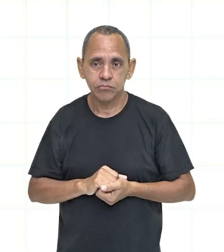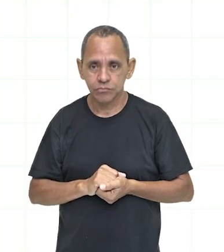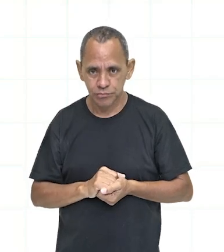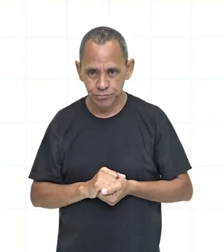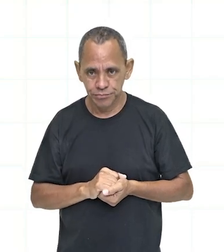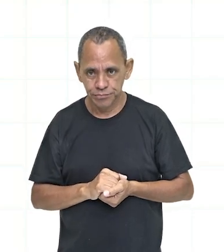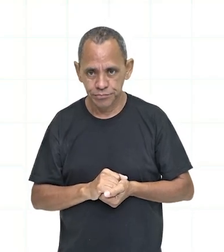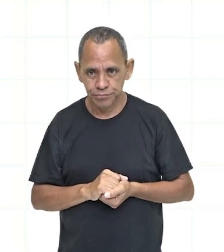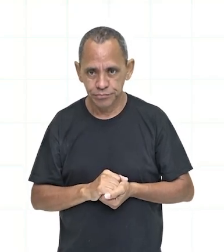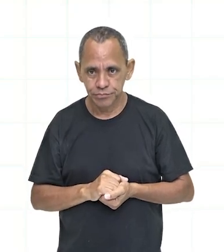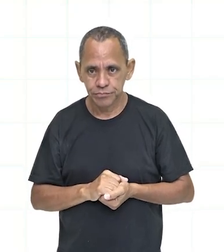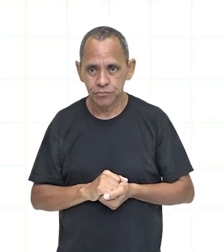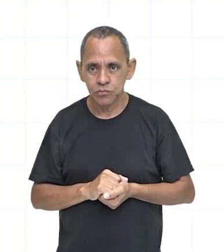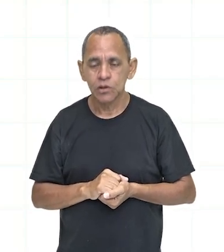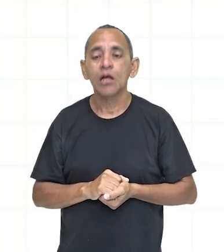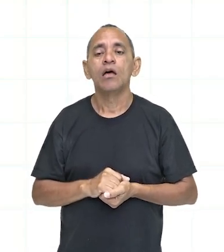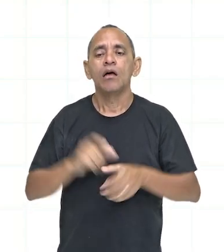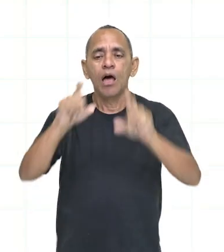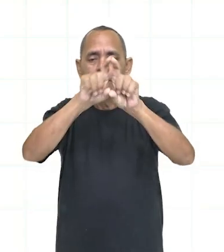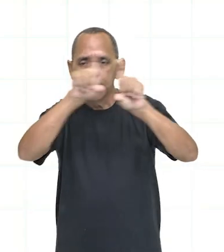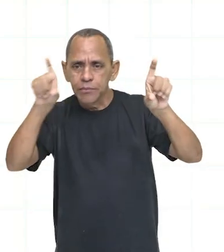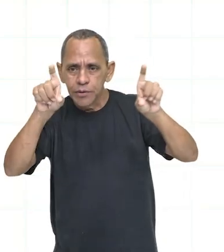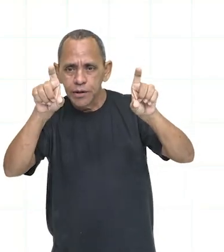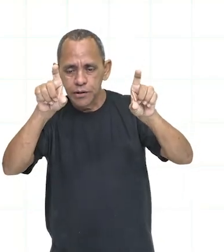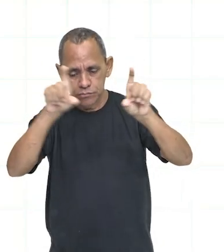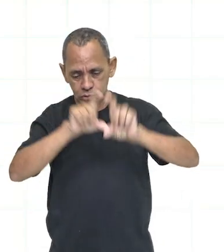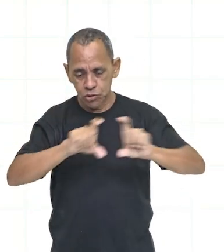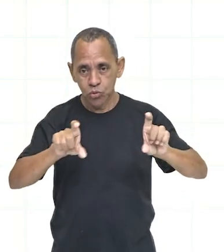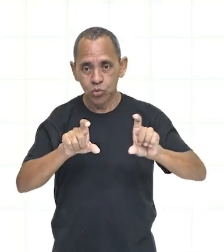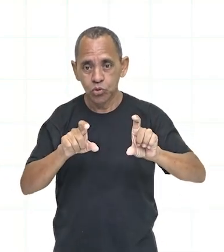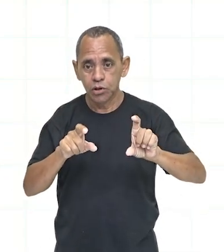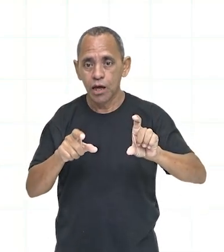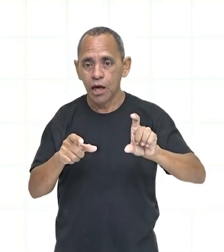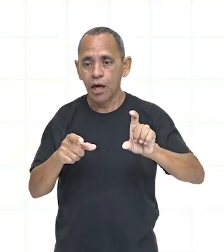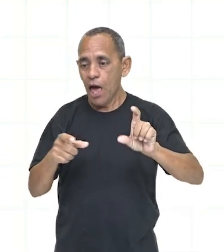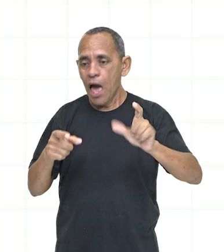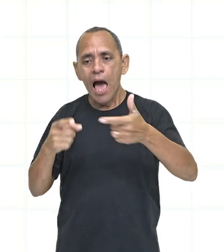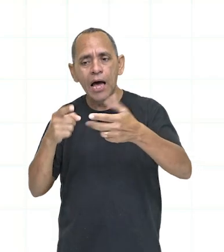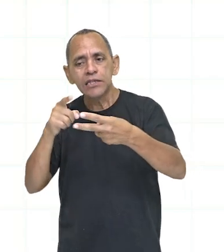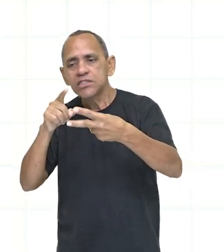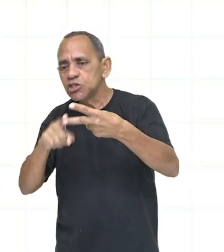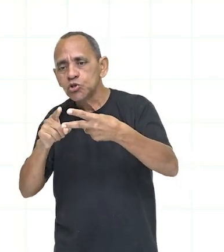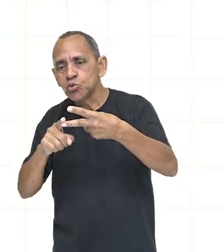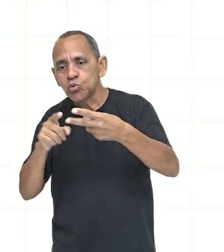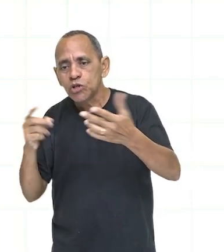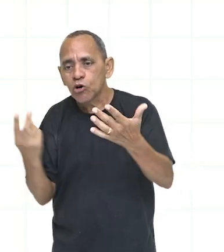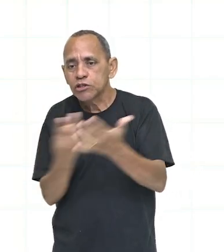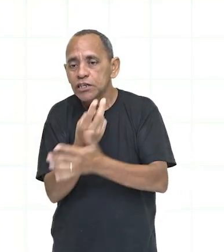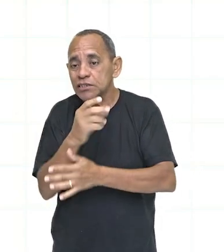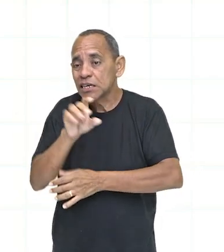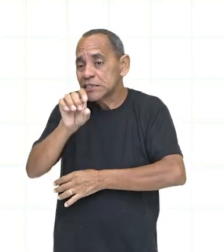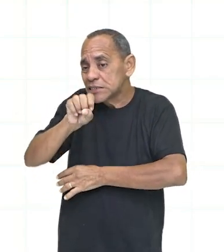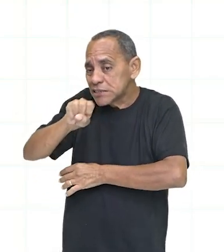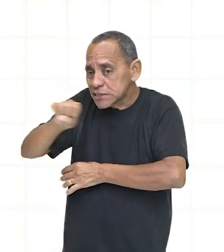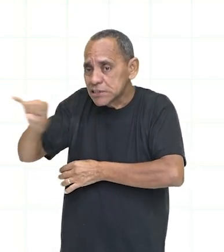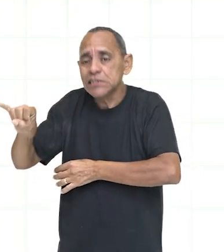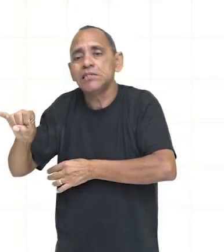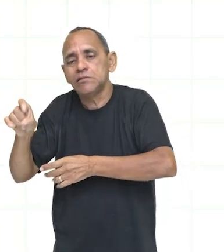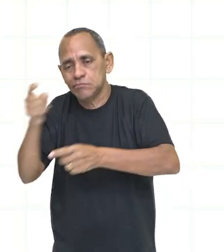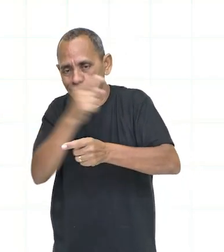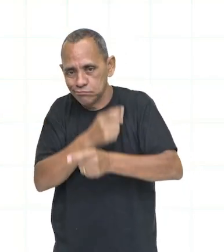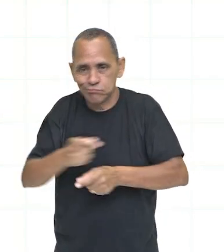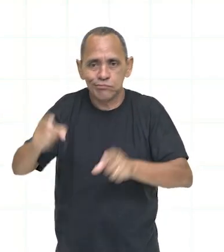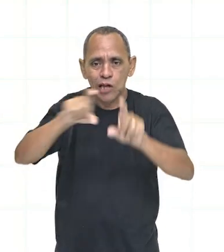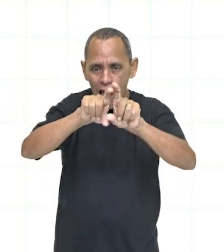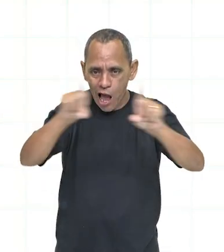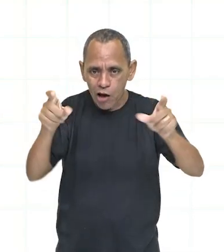primeira acontecer. Daí, with, aqui é uma continuação desse texto, mas não é uma frase condicional.